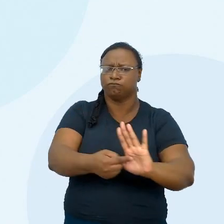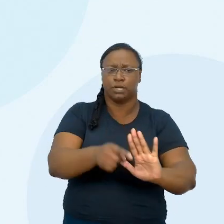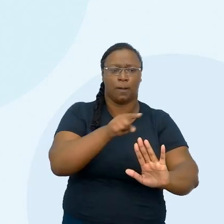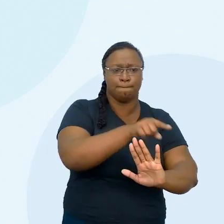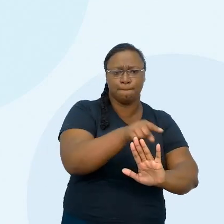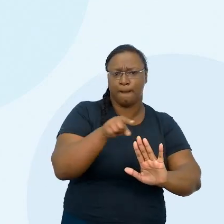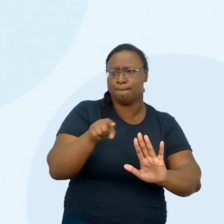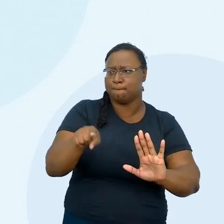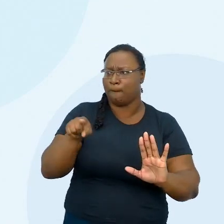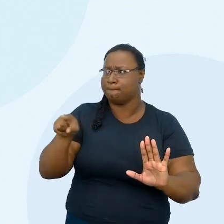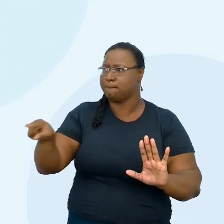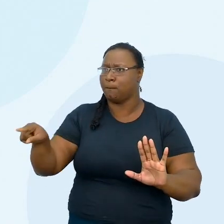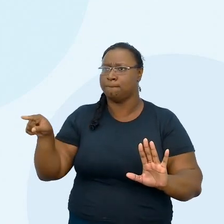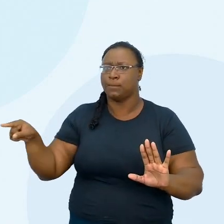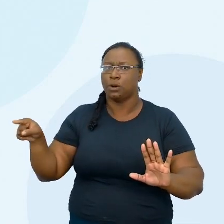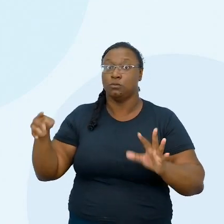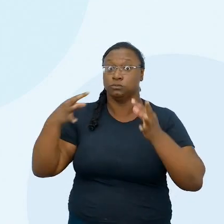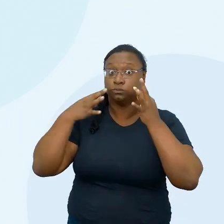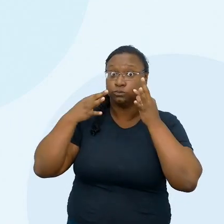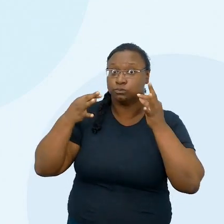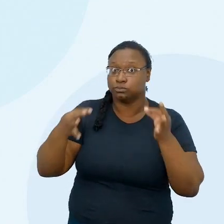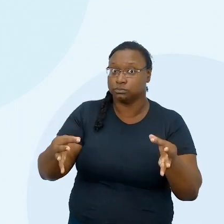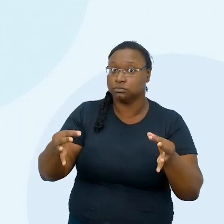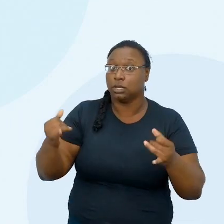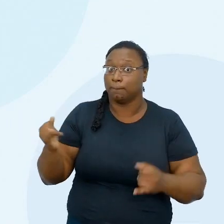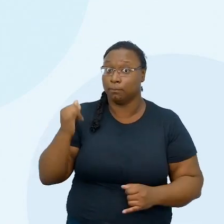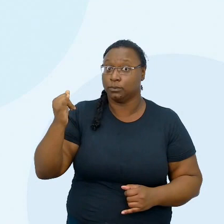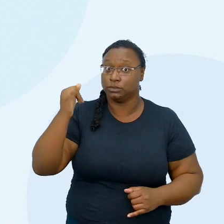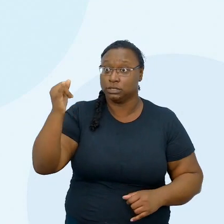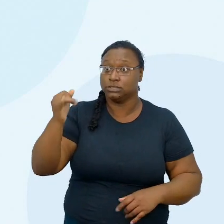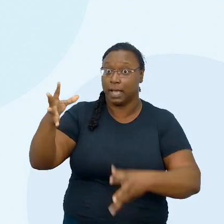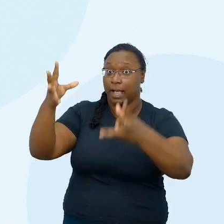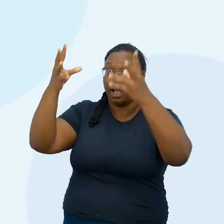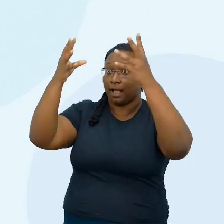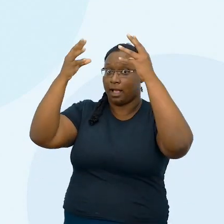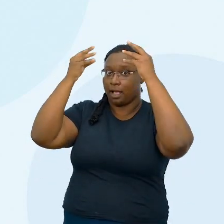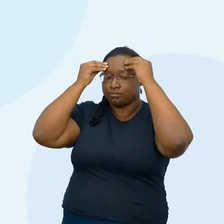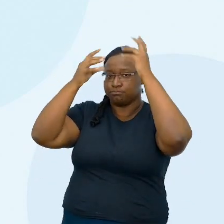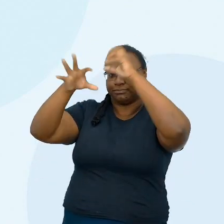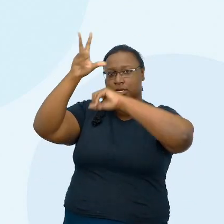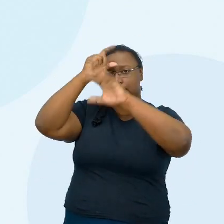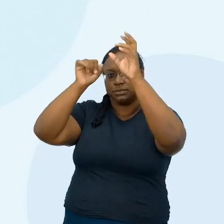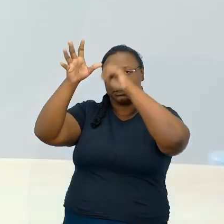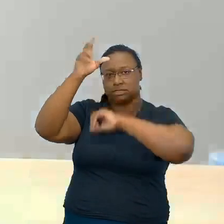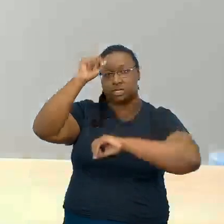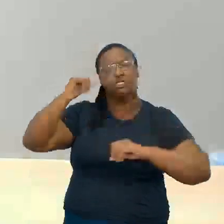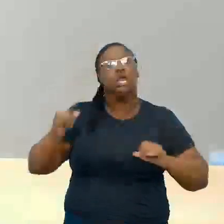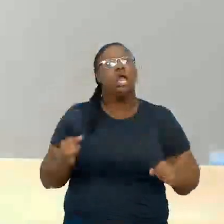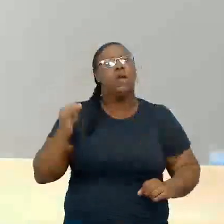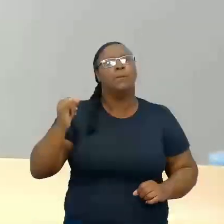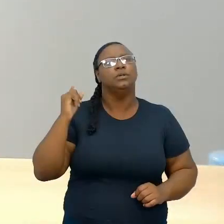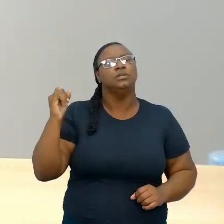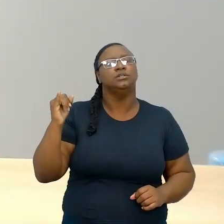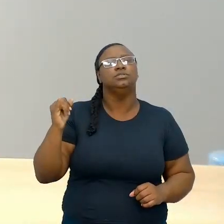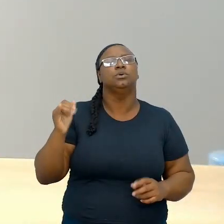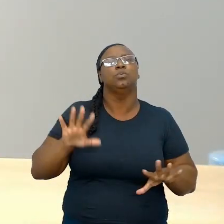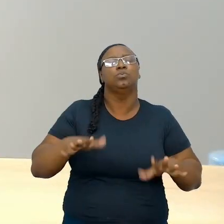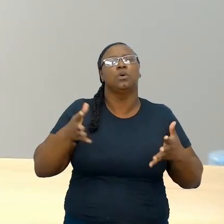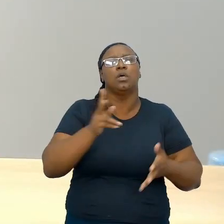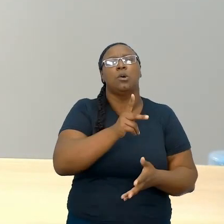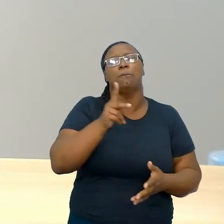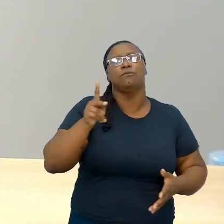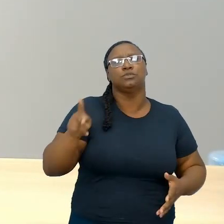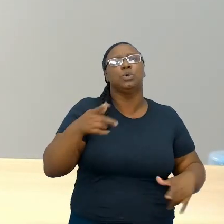como essenciais para um bom registro de aprendizagem. É importante que, quando os professores